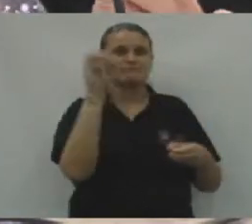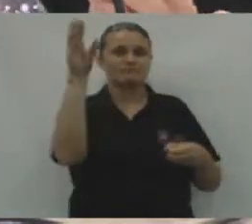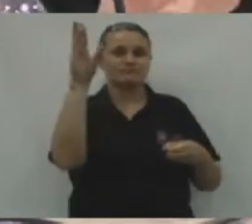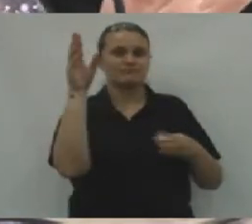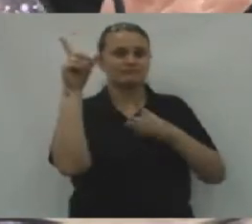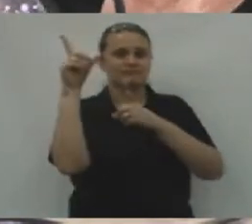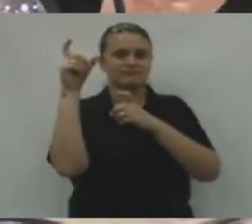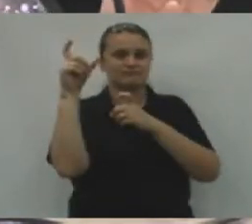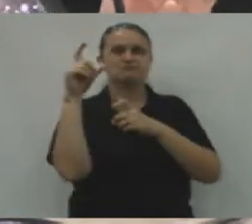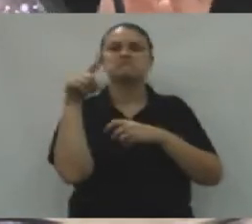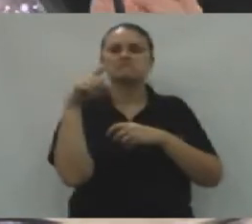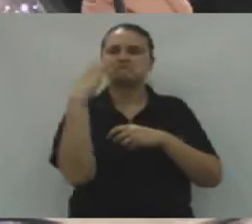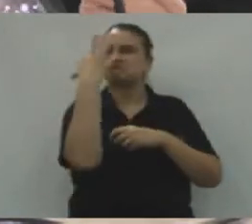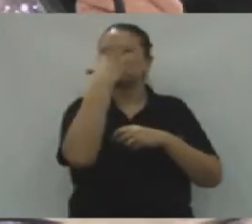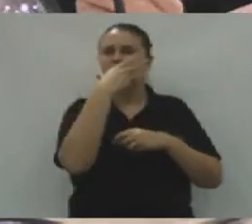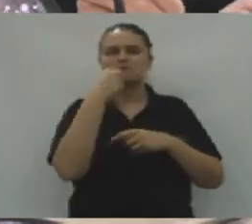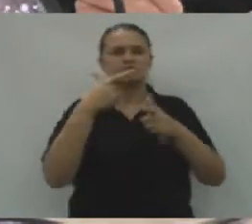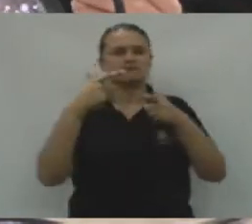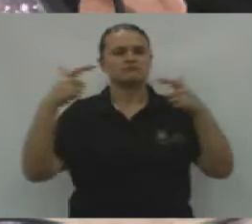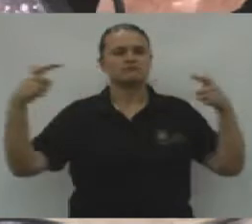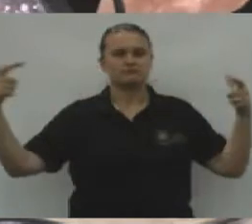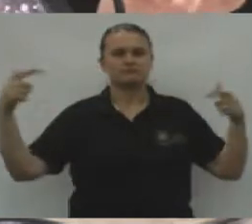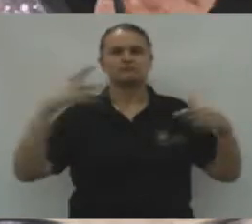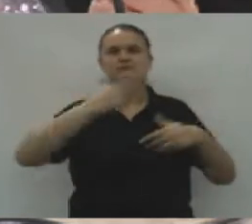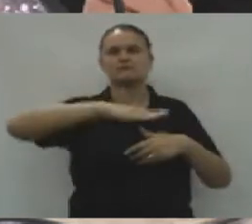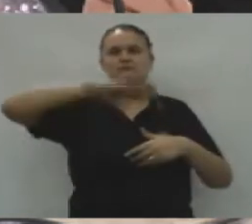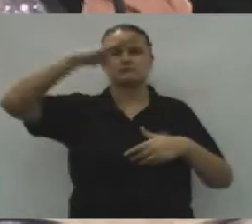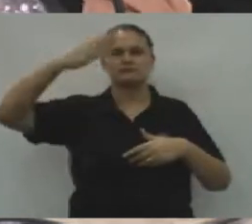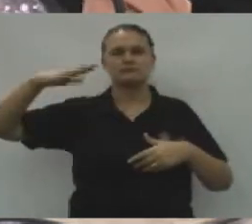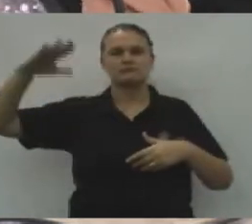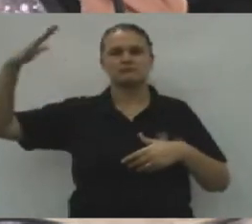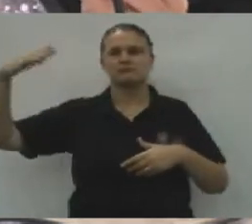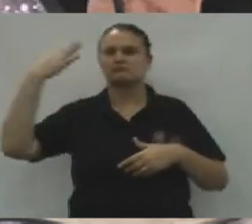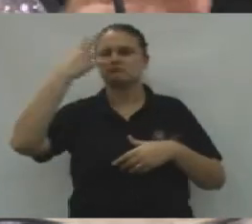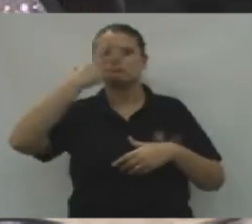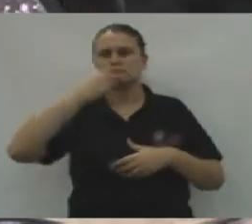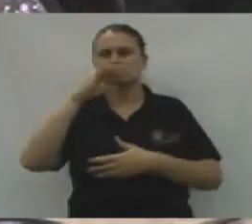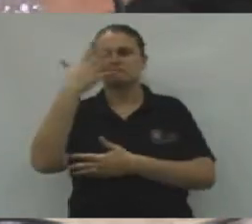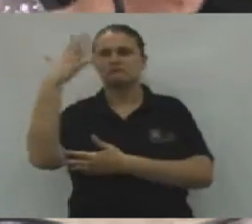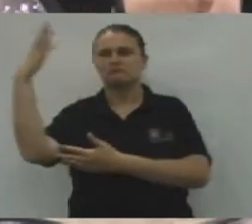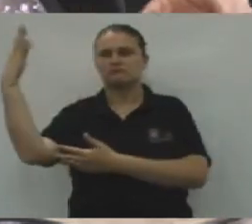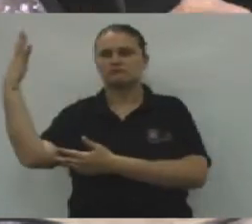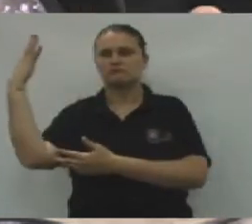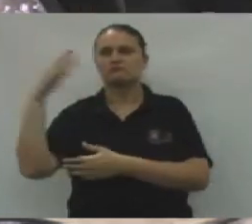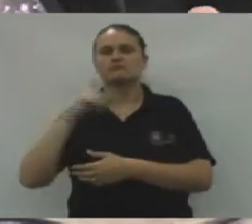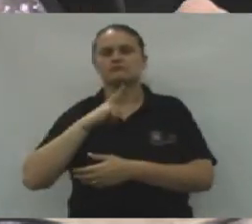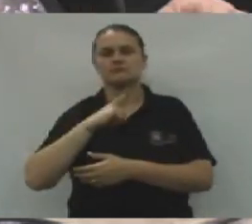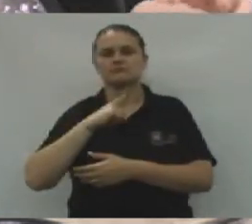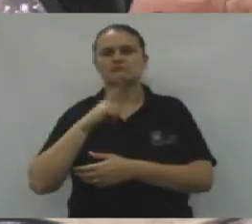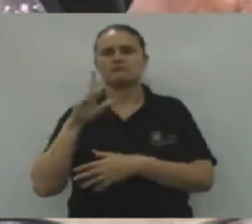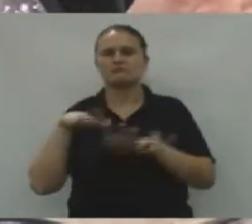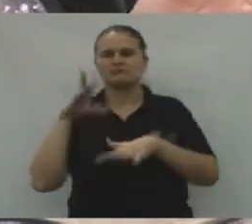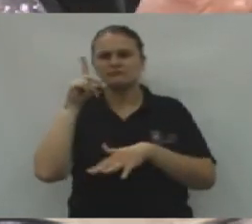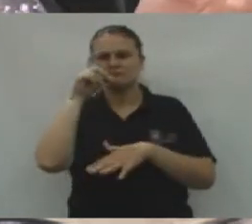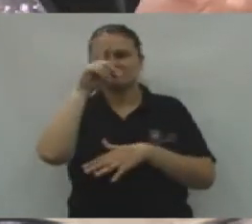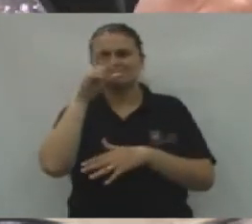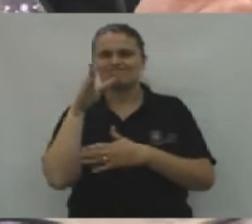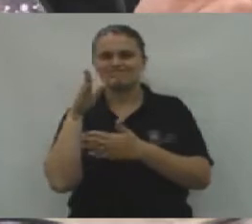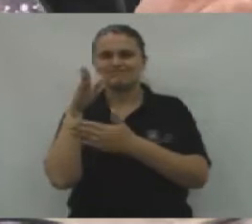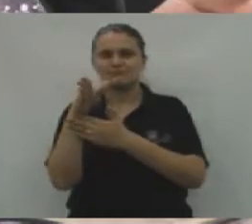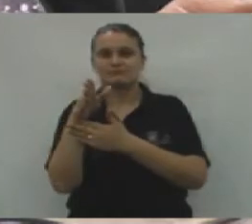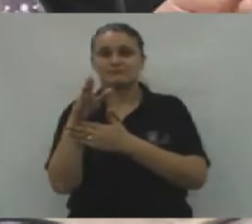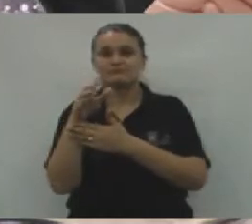vê a riqueza, que é uma região também montanhosa, o edifício, o íngreme também, o difícil acesso, e